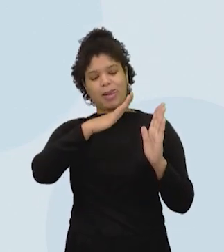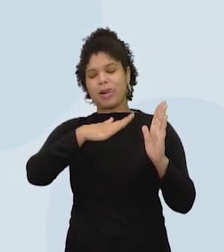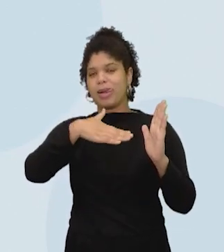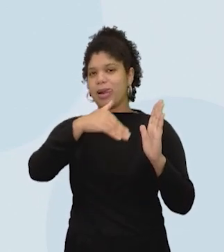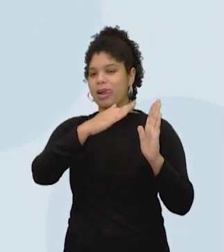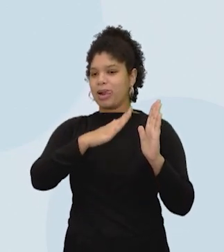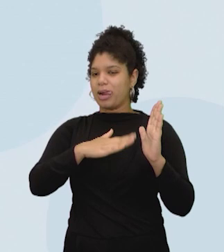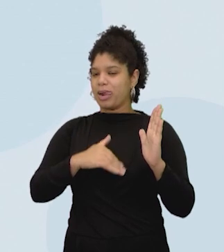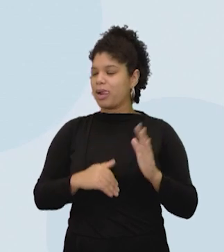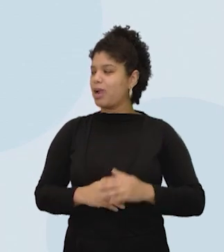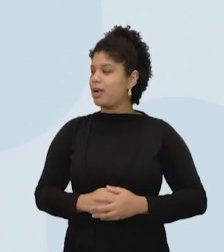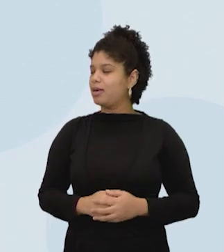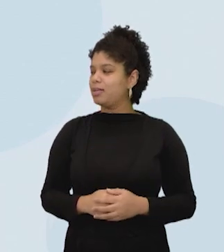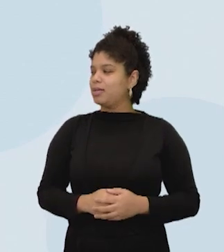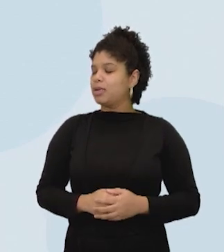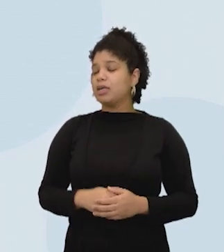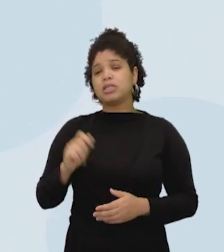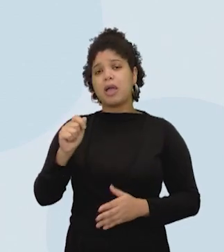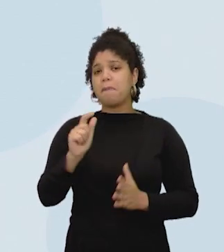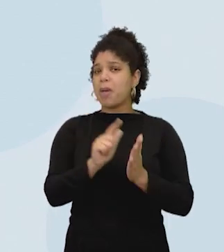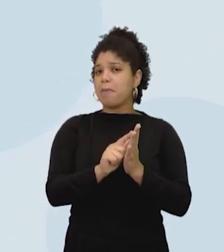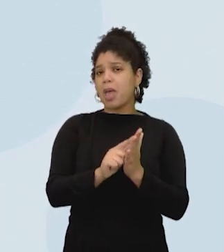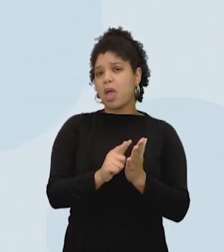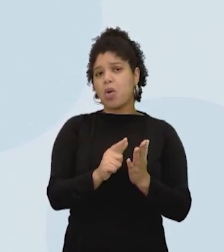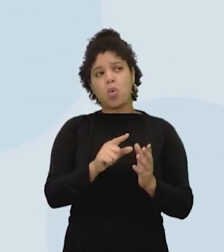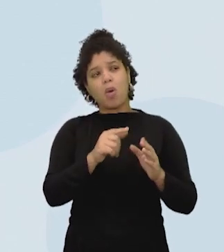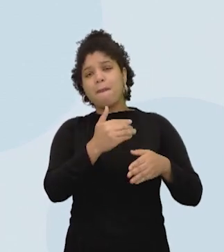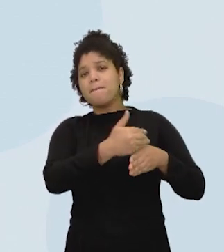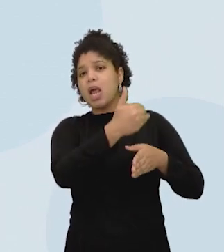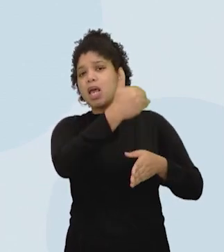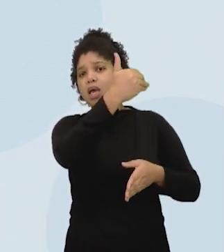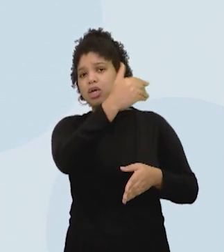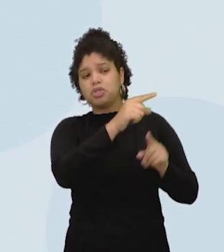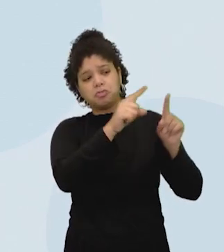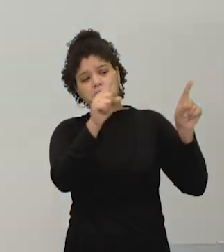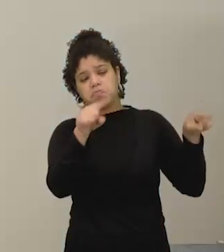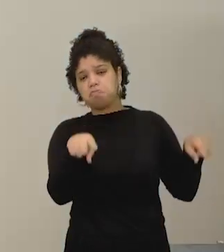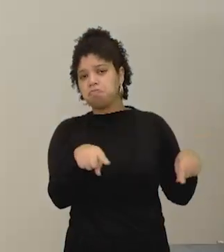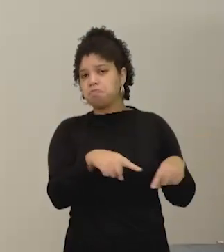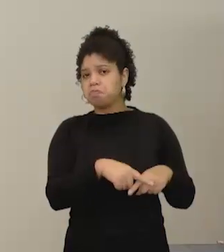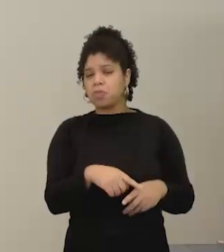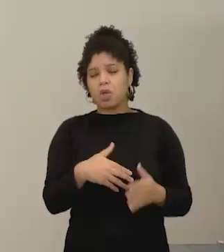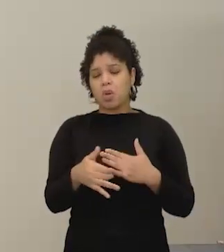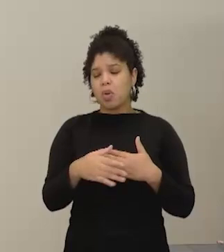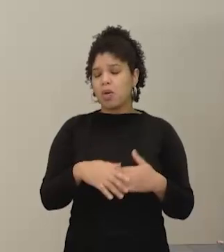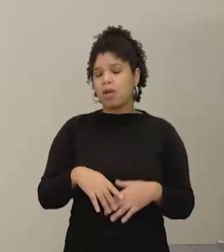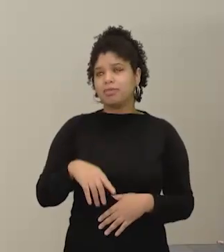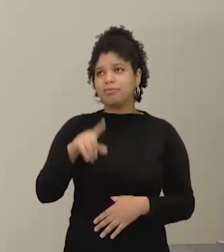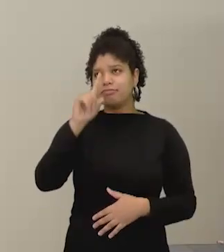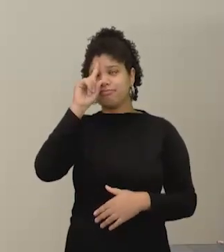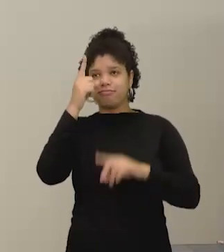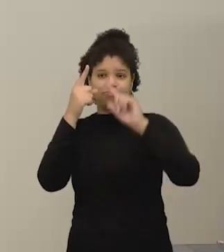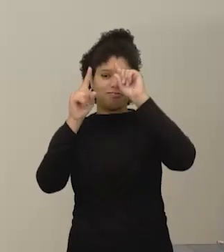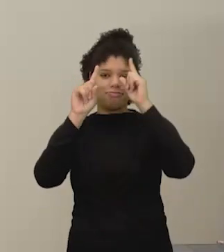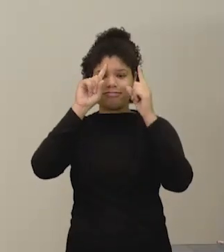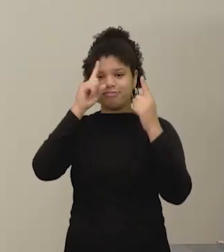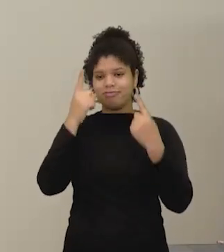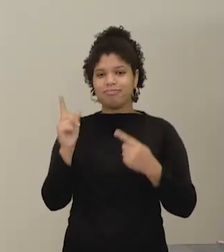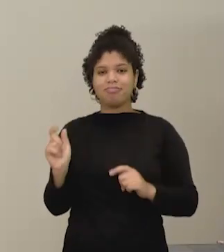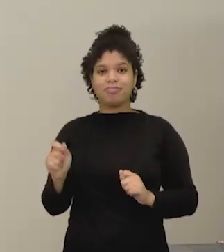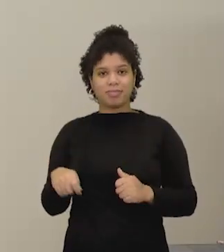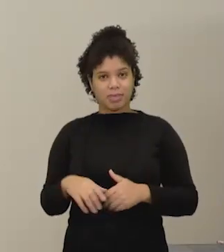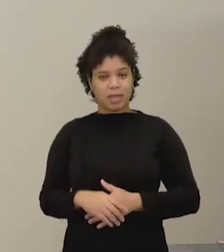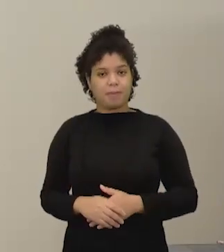de pintar uma superfície, como um papel, uma tela, uma parede, ou o que a sua imaginação sugerir. A pintura, basicamente, quando a gente pensa